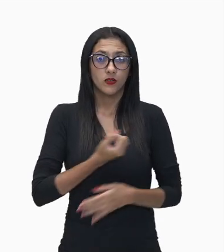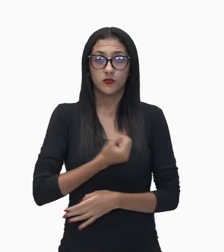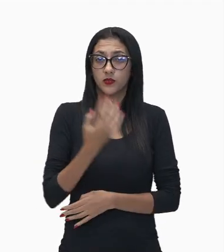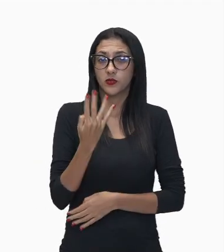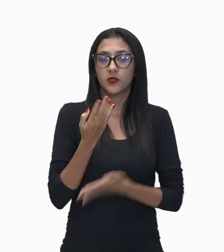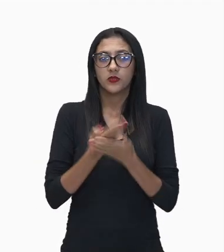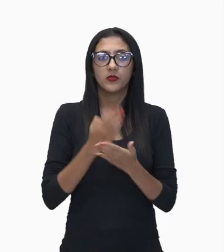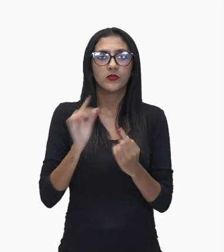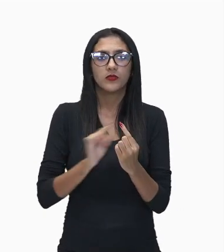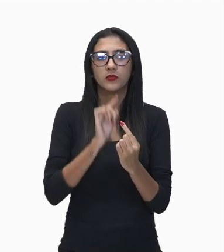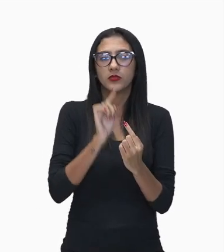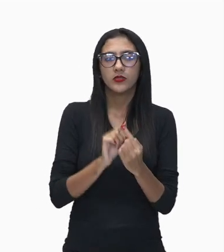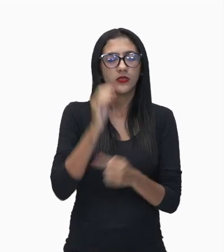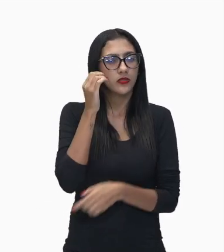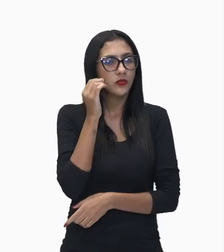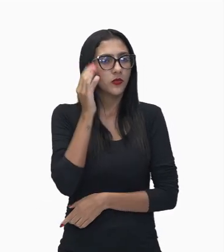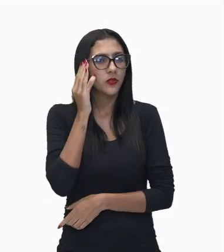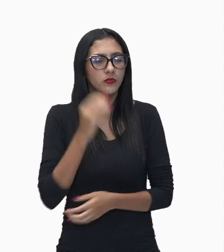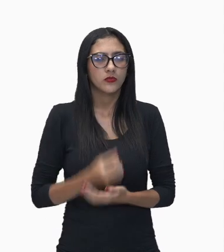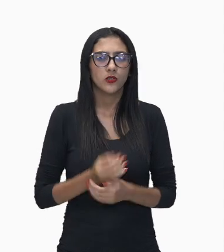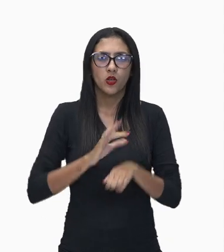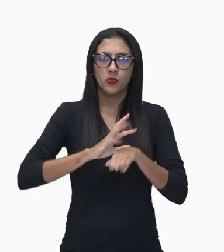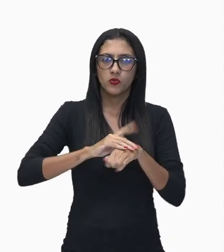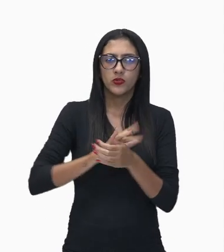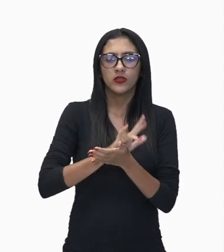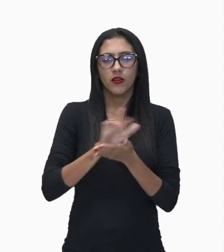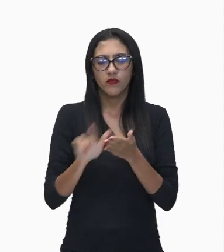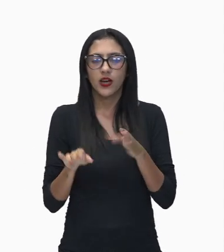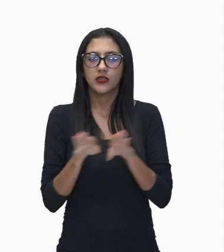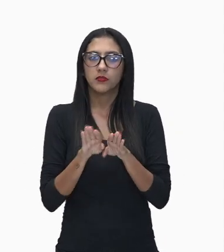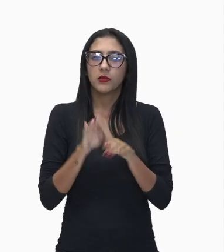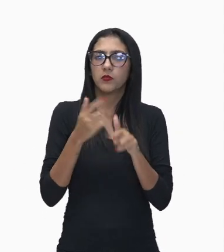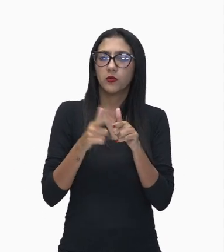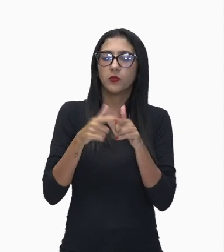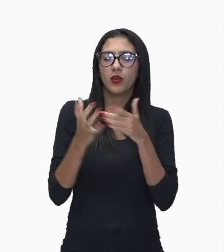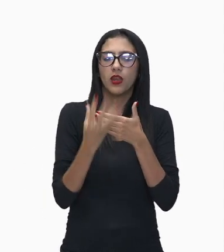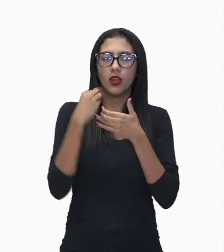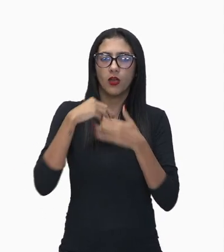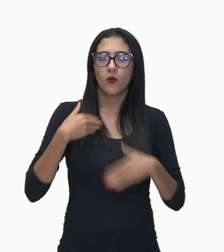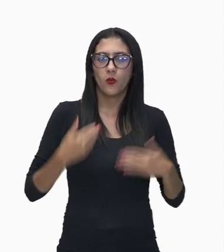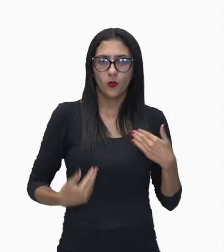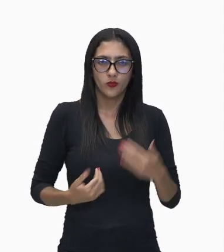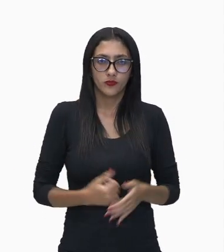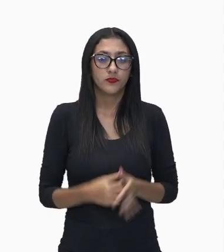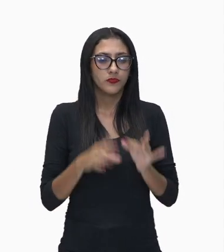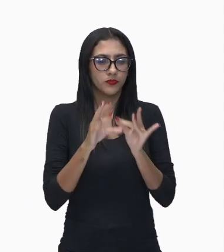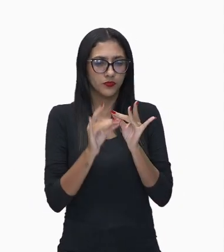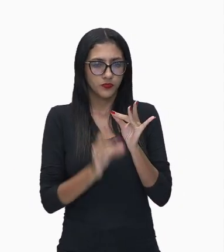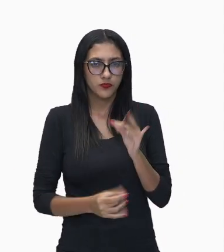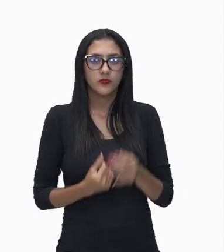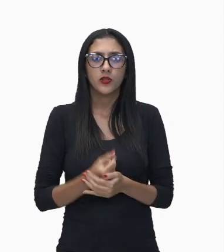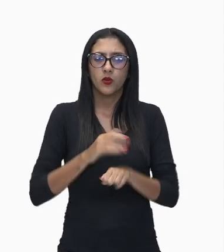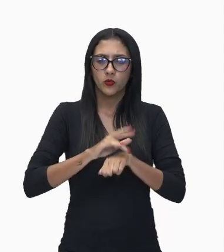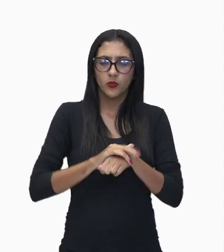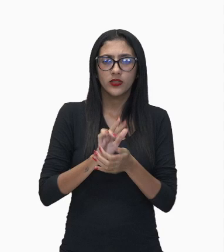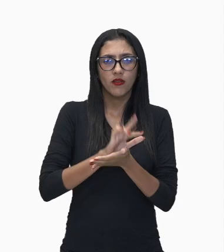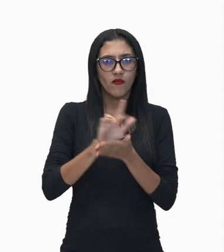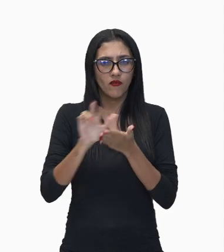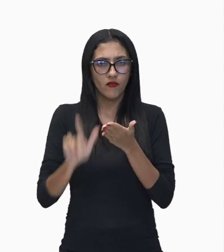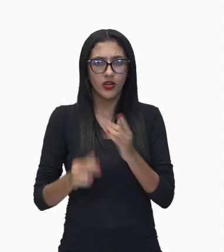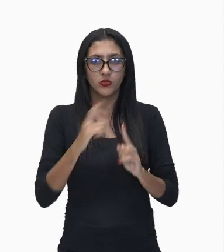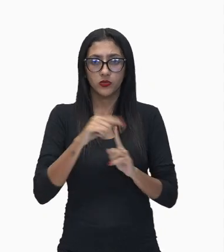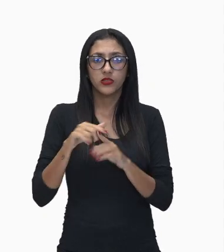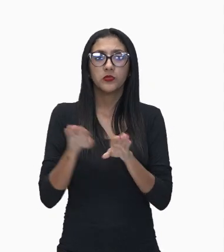4, Objeto de Conhecimento, Doenças Crônicas e Degenerativas. Detalhamento, doenças crônicas e degenerativas e